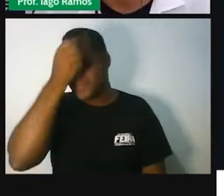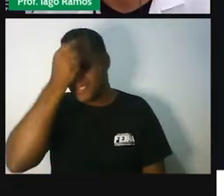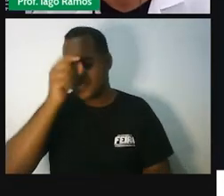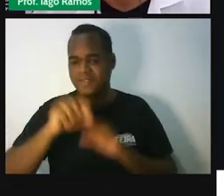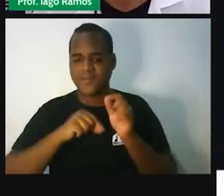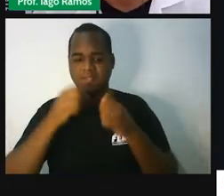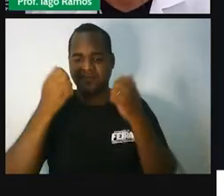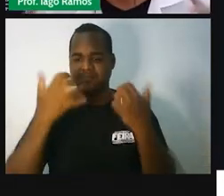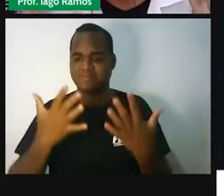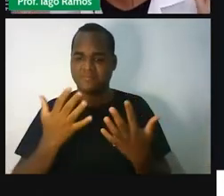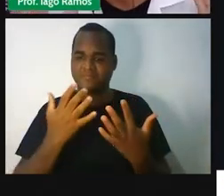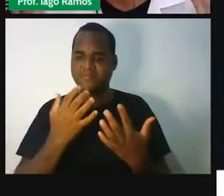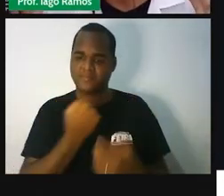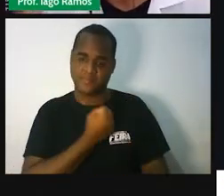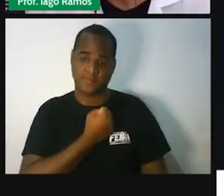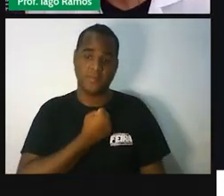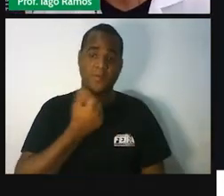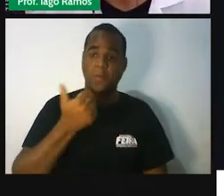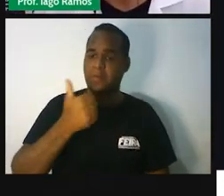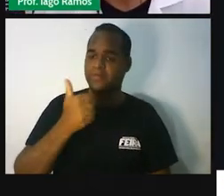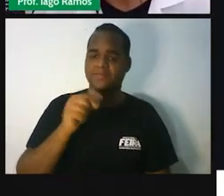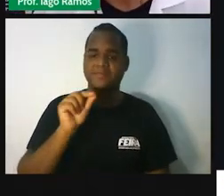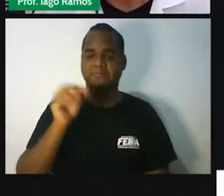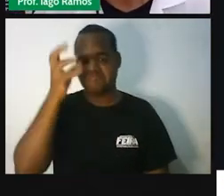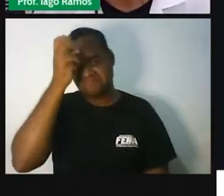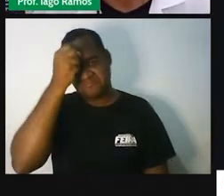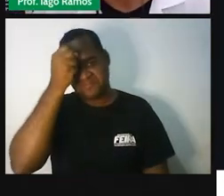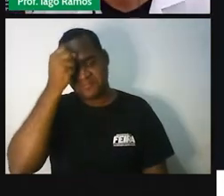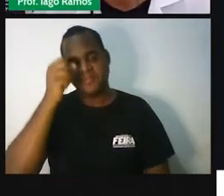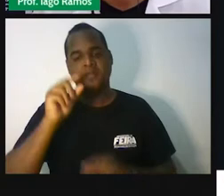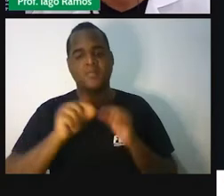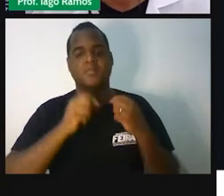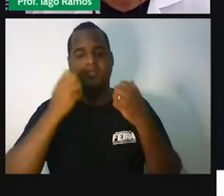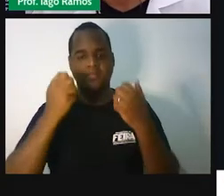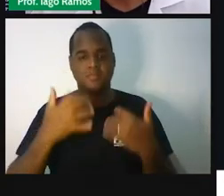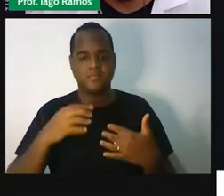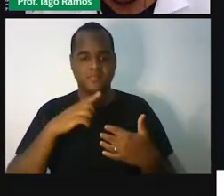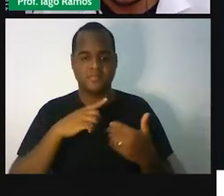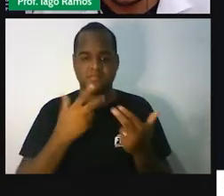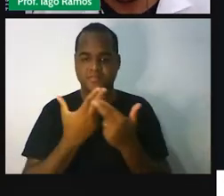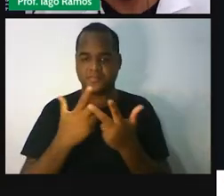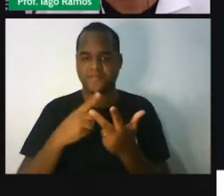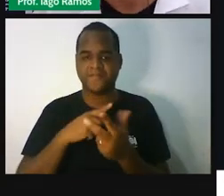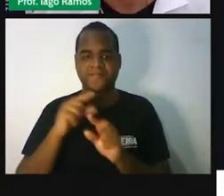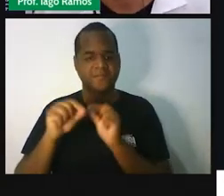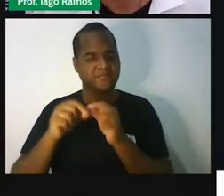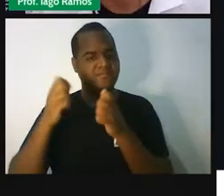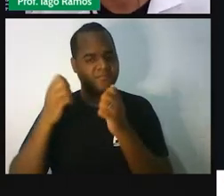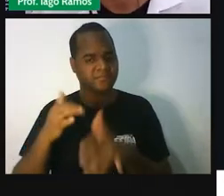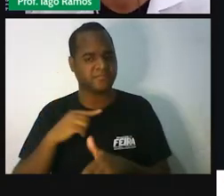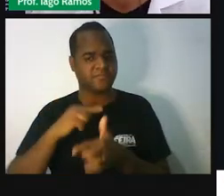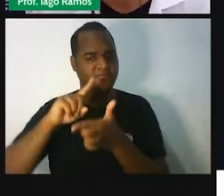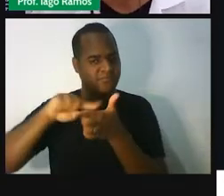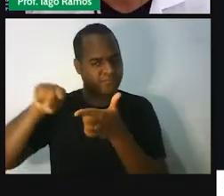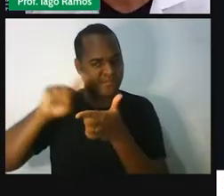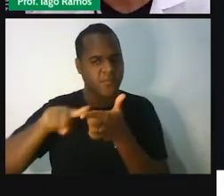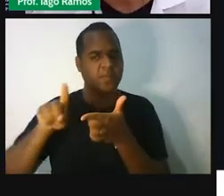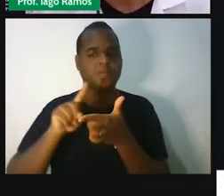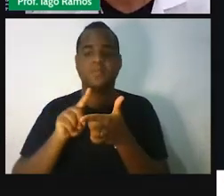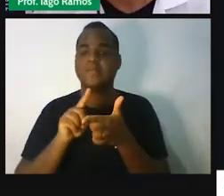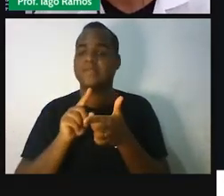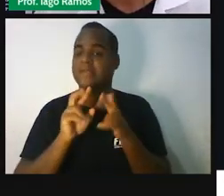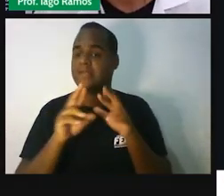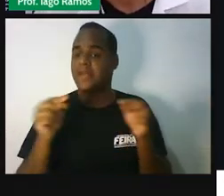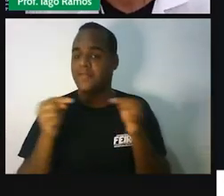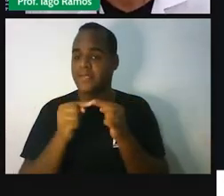aula essa aula 11? Bom, a gente vai aprender a resolver situações, problemas que